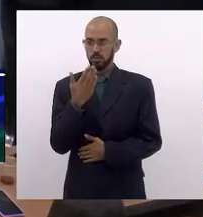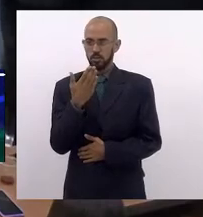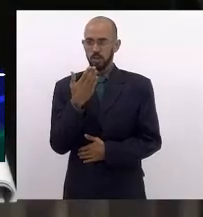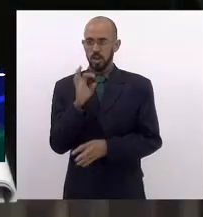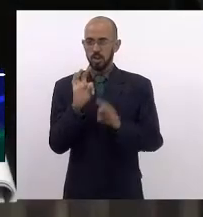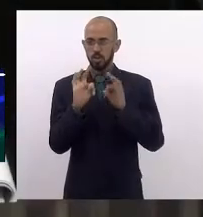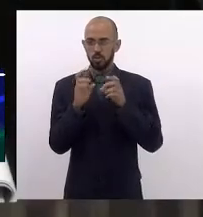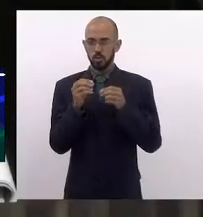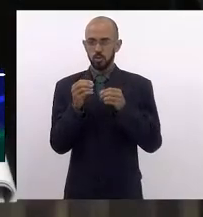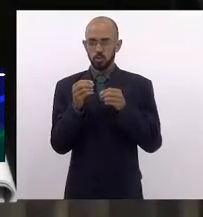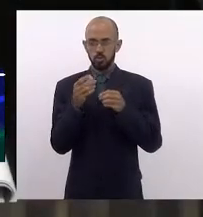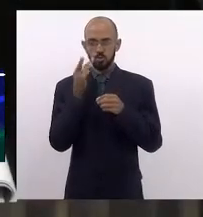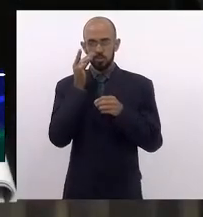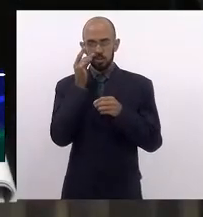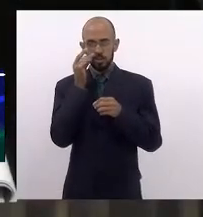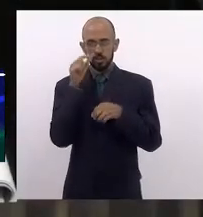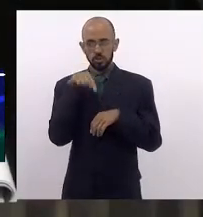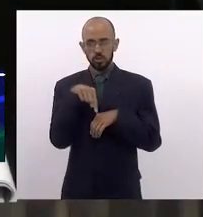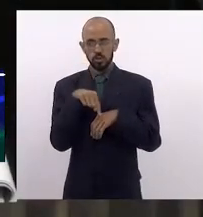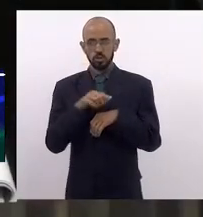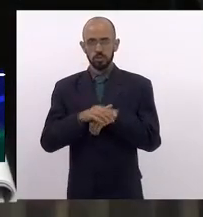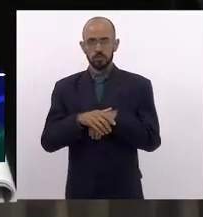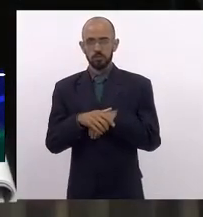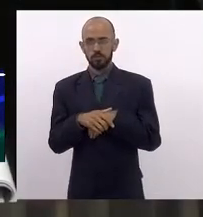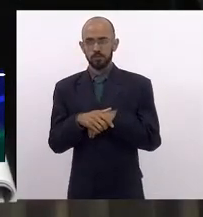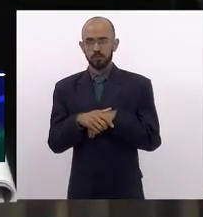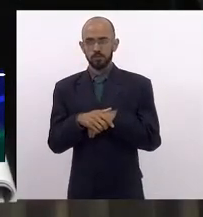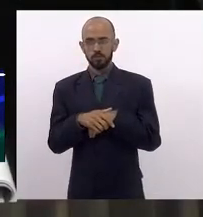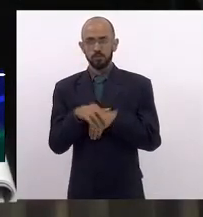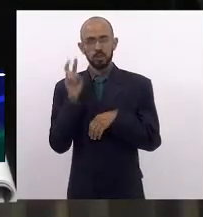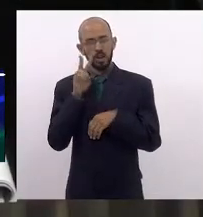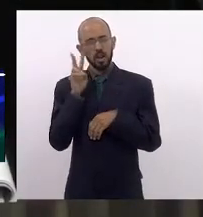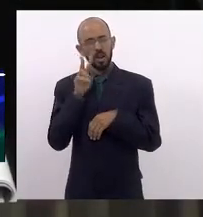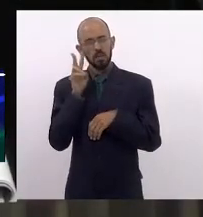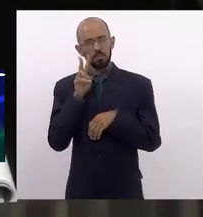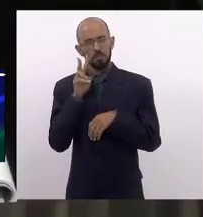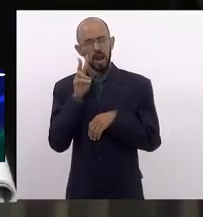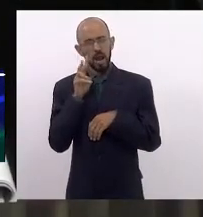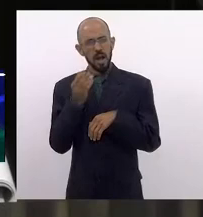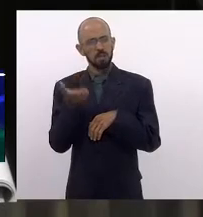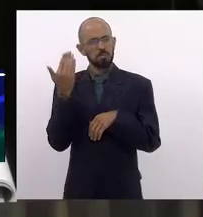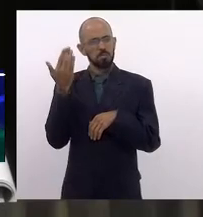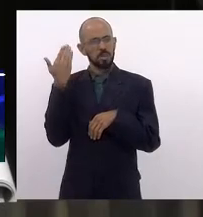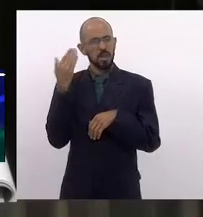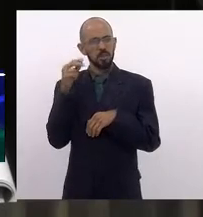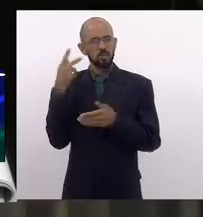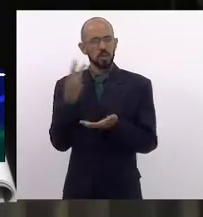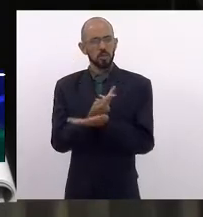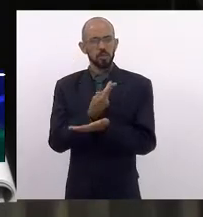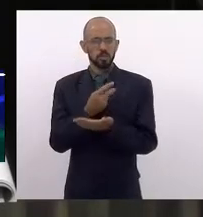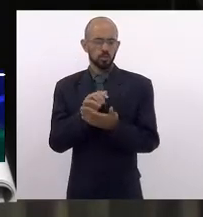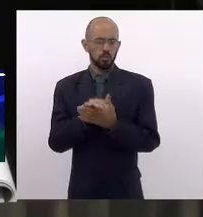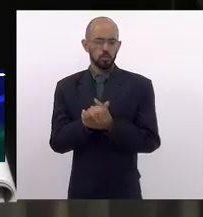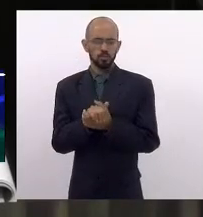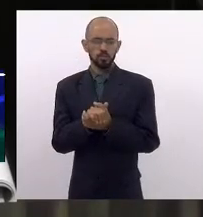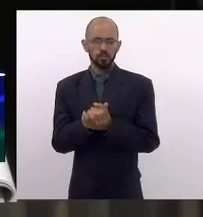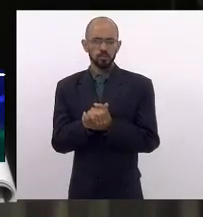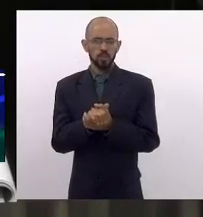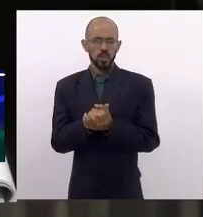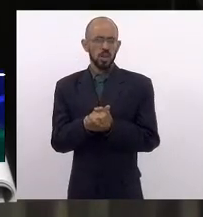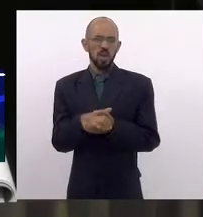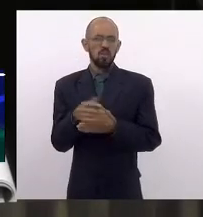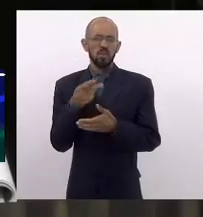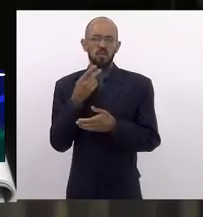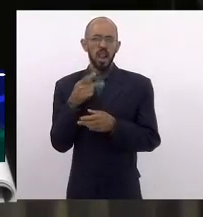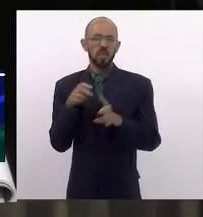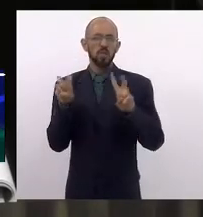a todos estão aqui presentes e vamos Recordar um pouquinho lá atrás o que aconteceu eu não vou entrar no